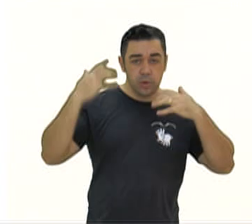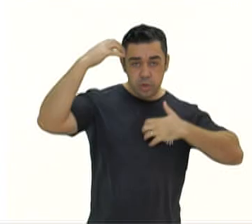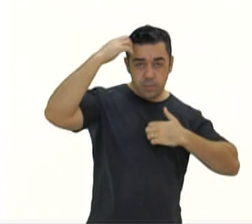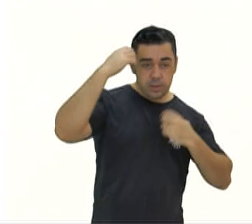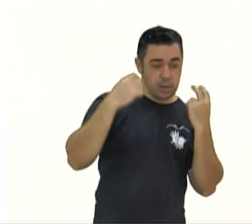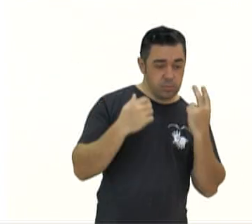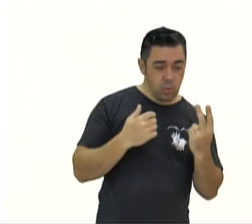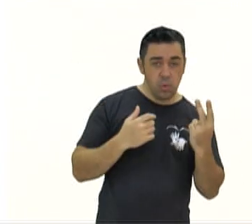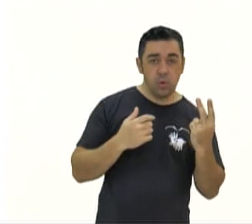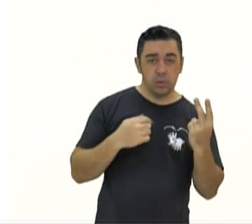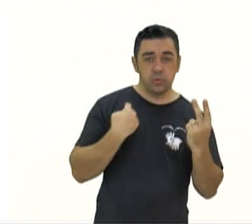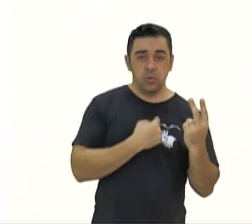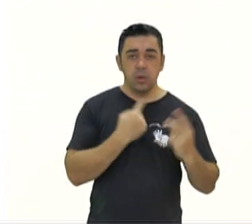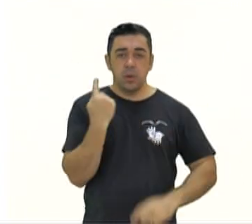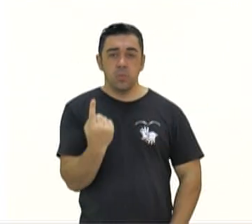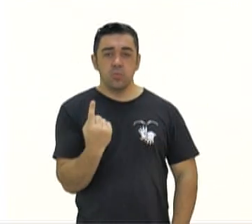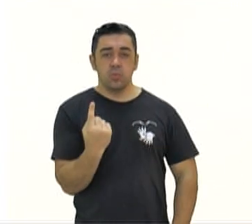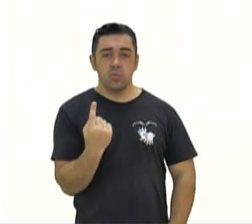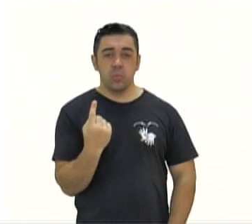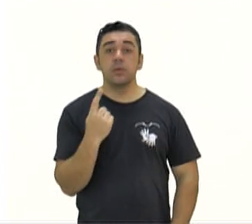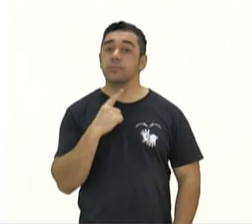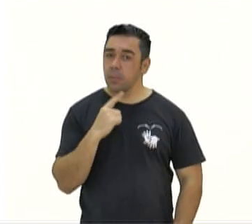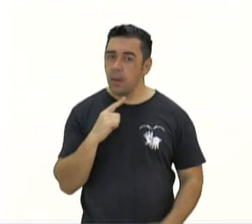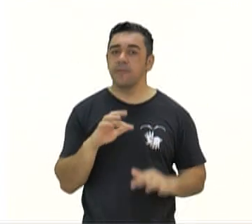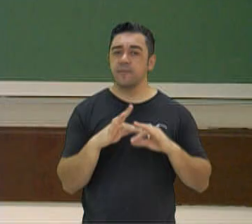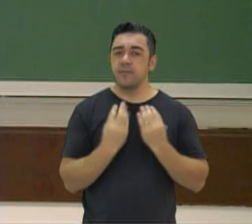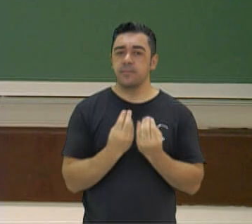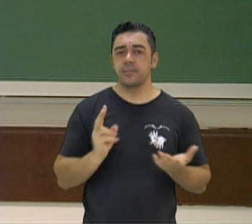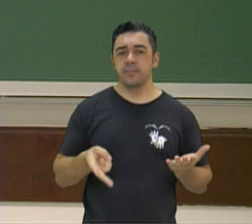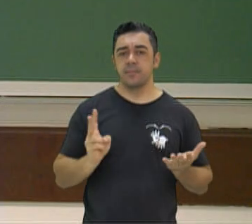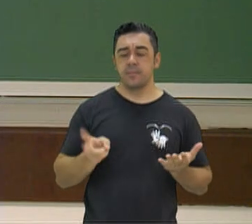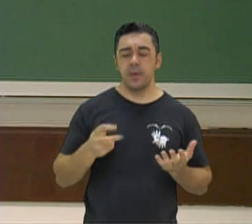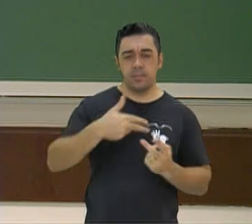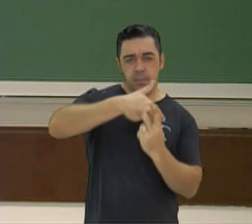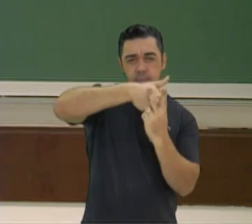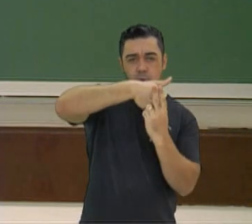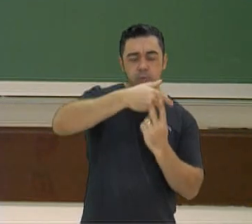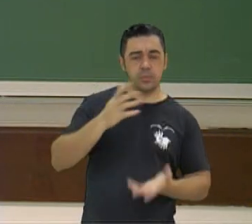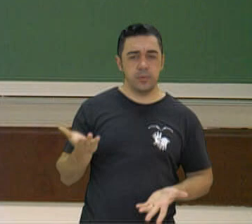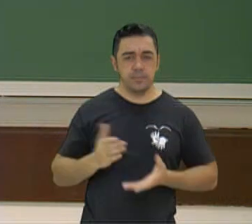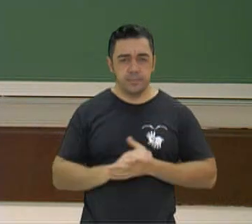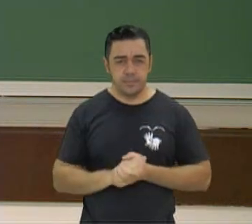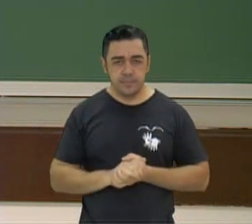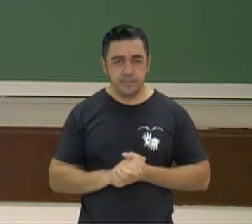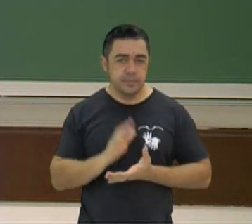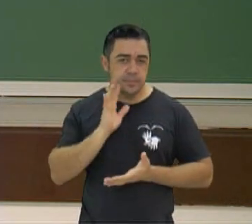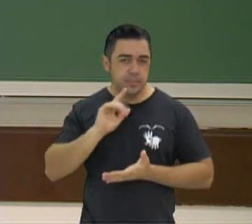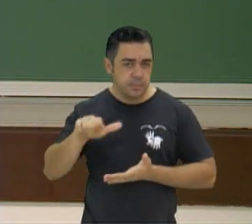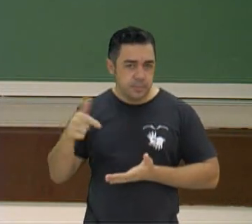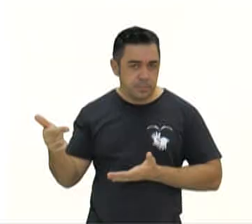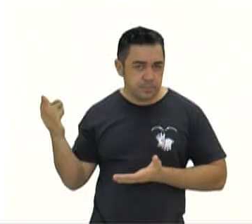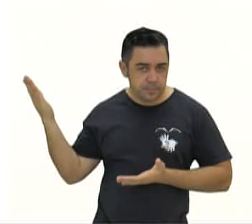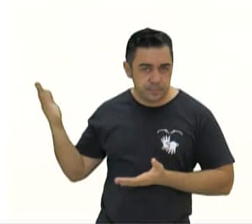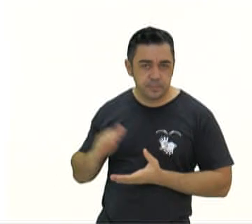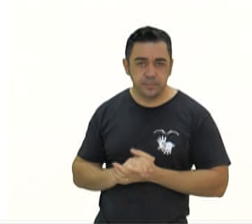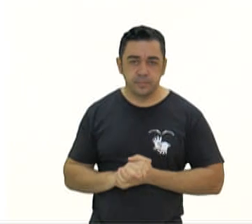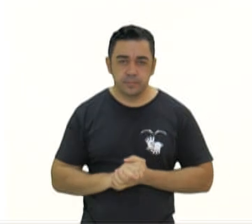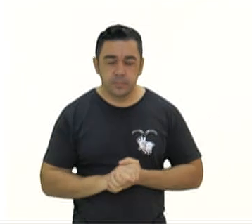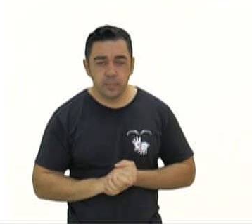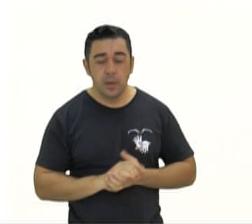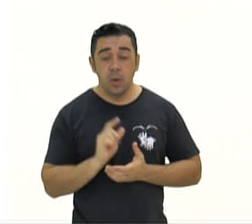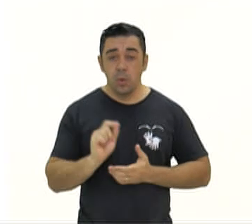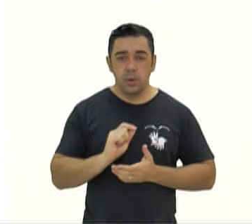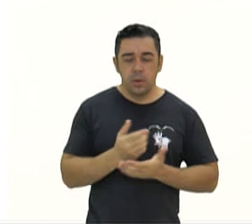muito parecido. É uma evidência, então, desse parentesco próximo que a gente tem com os chimpanzés. Que bacana, né? Mais um quiz. A biogeografia